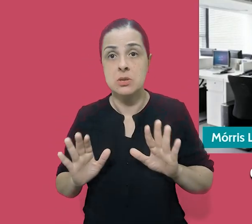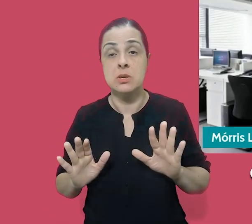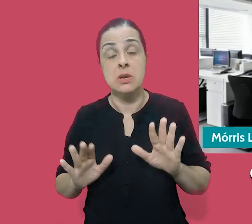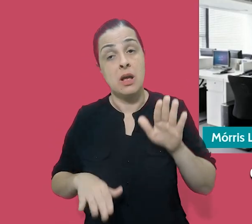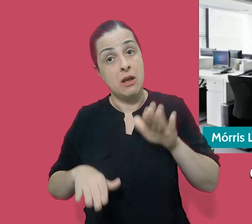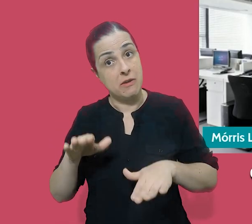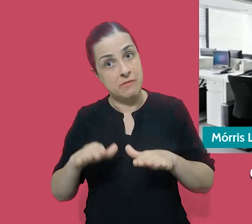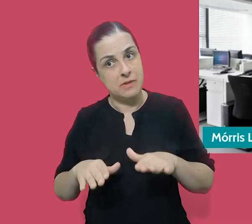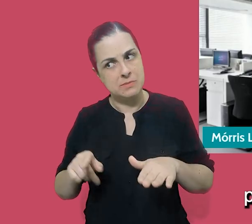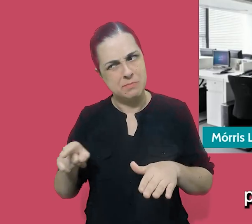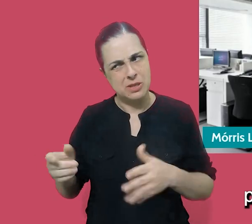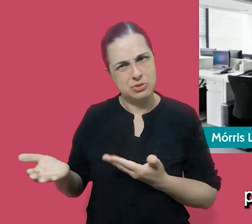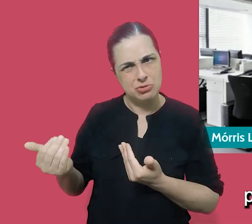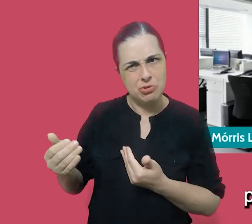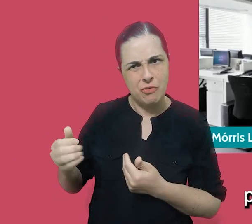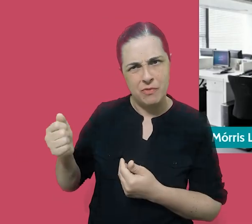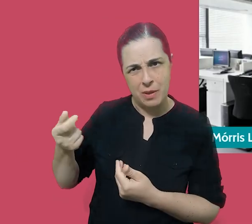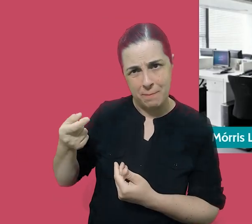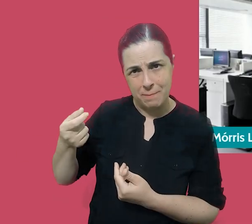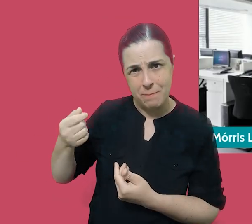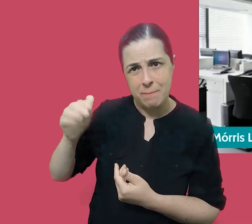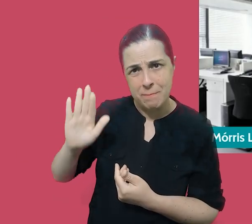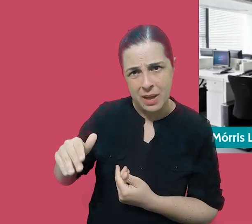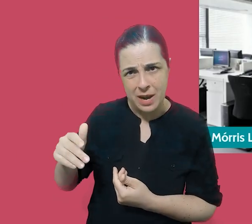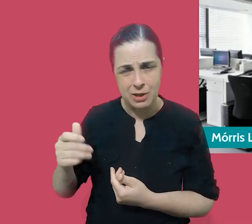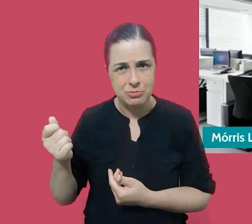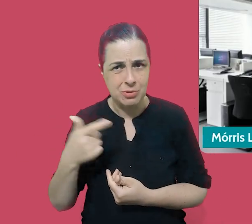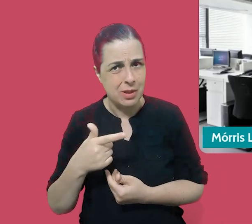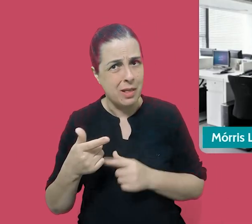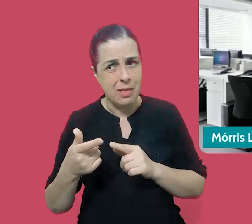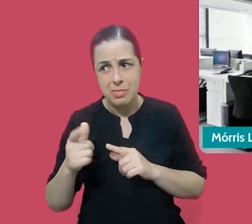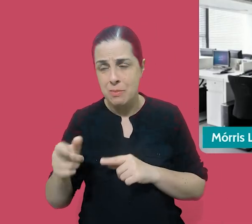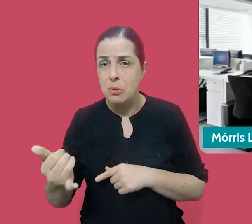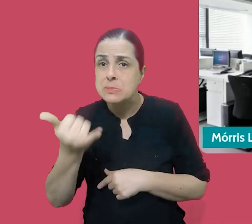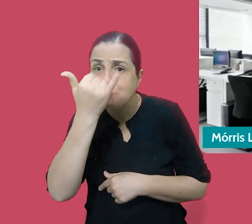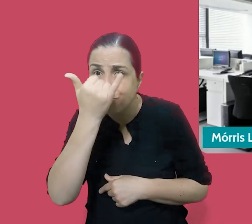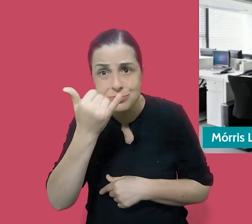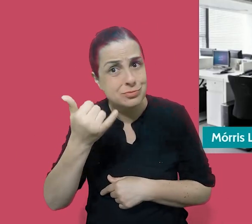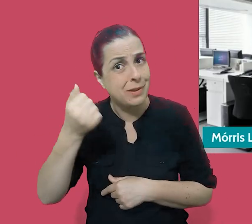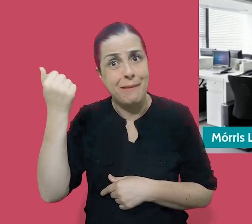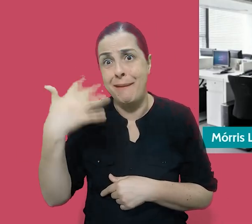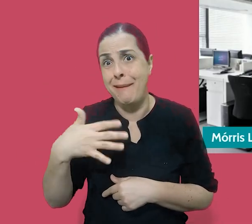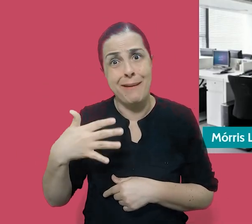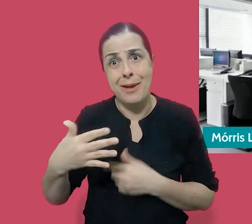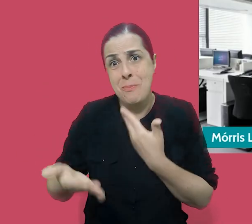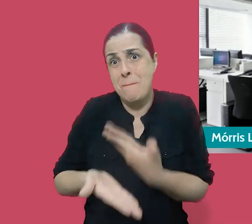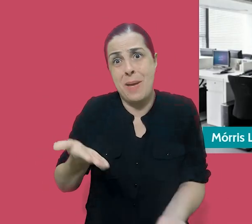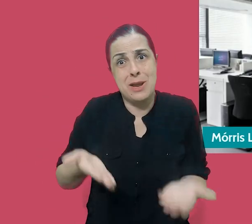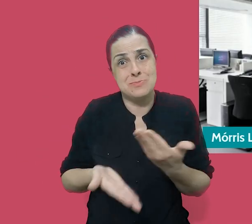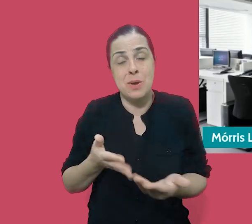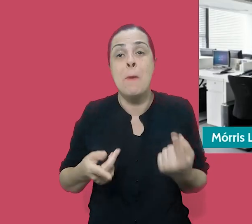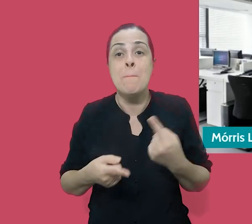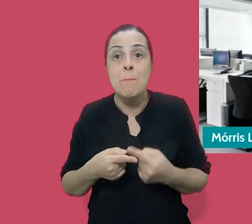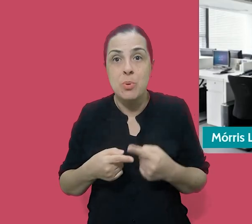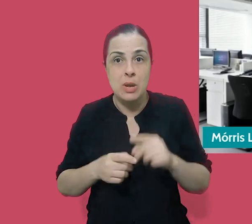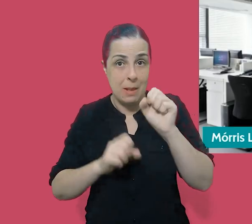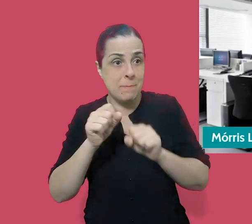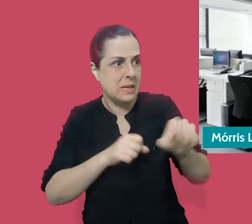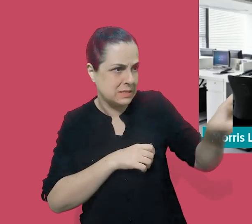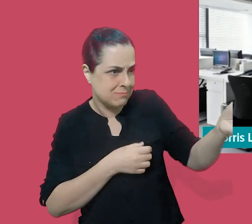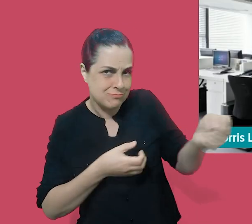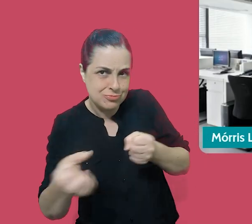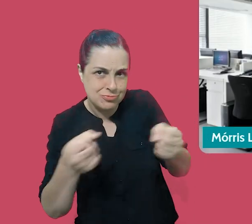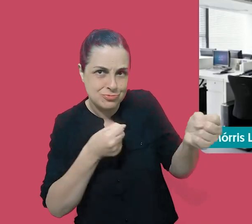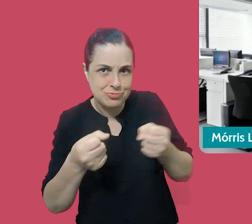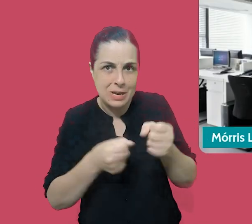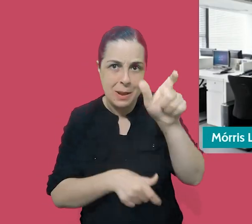muitas vezes o barato sai caro porque a gente tem dados de que quando as empresas trazem pessoas mais velhas, por mais que eventualmente